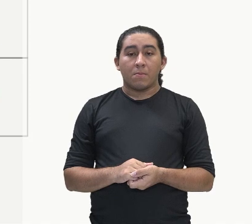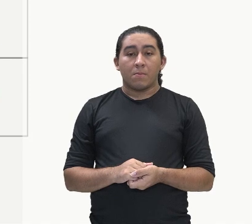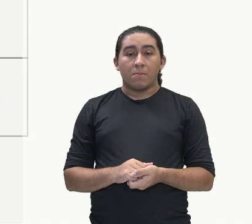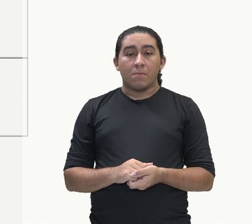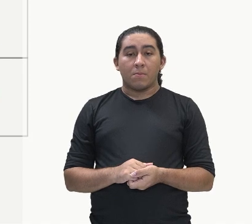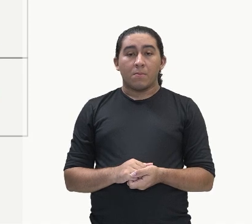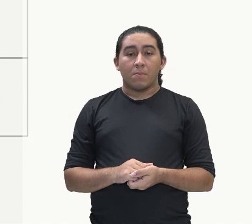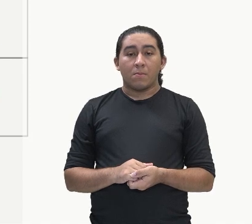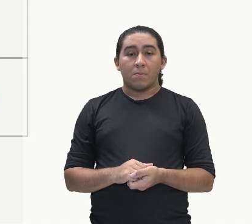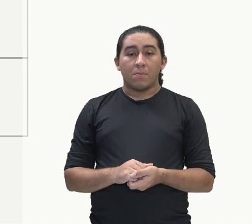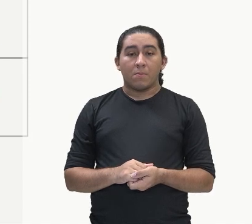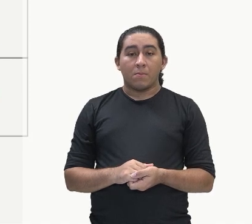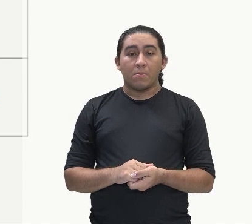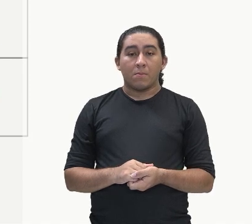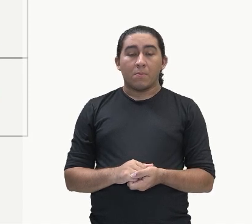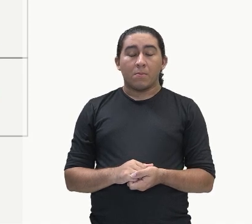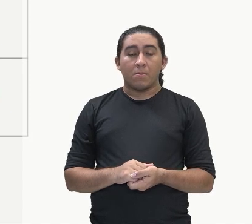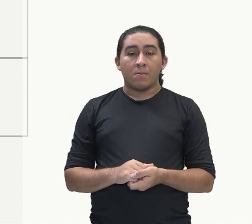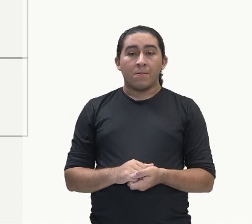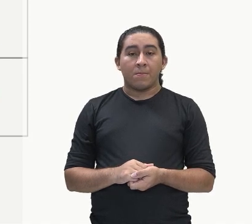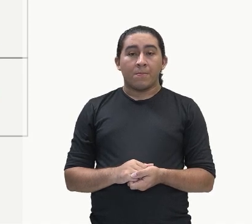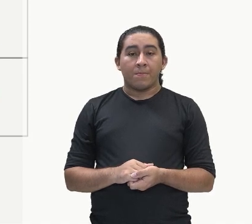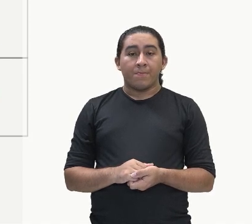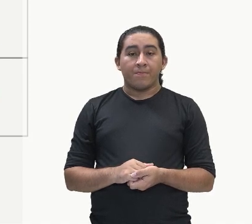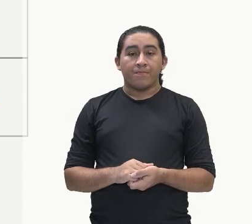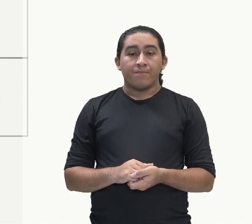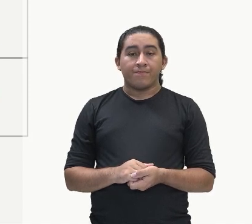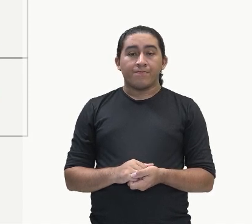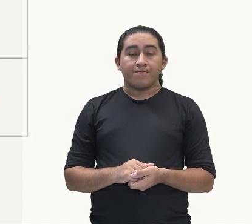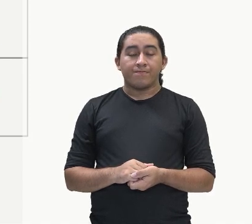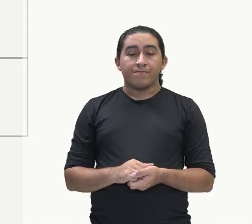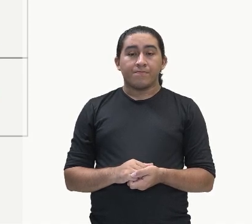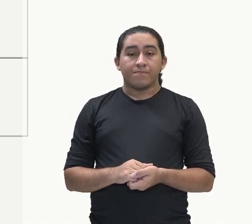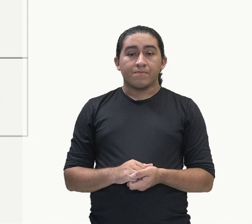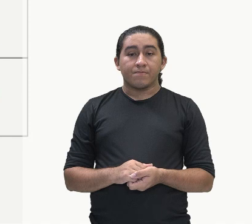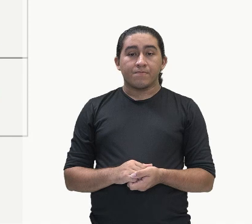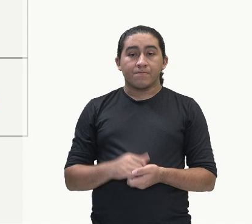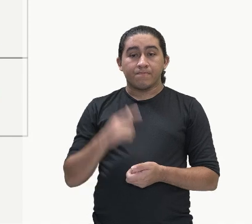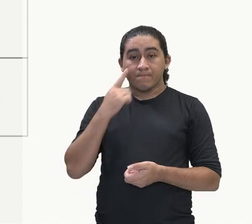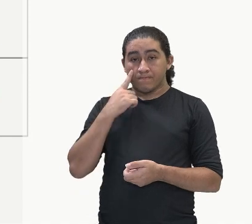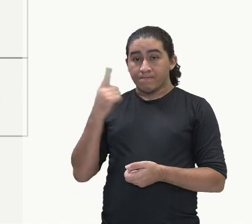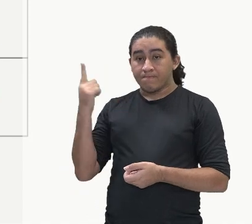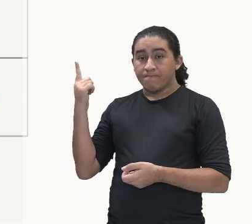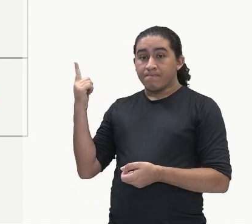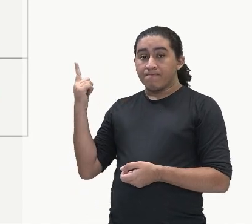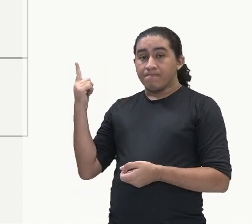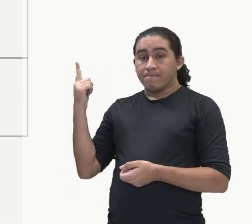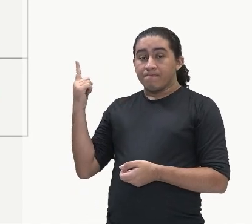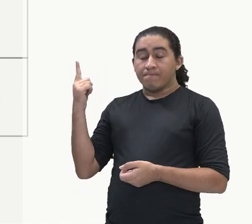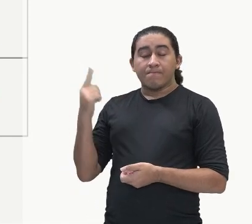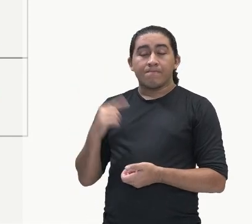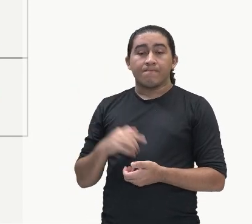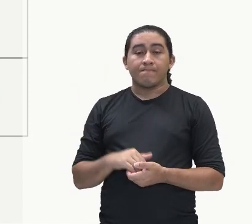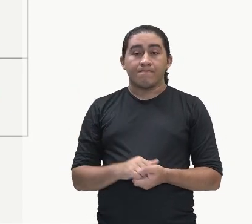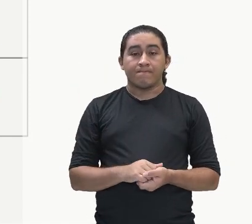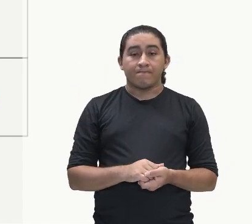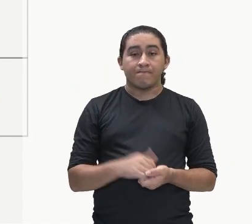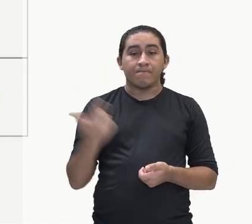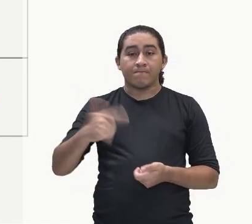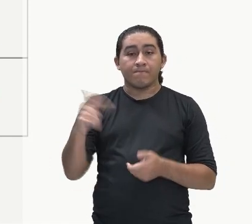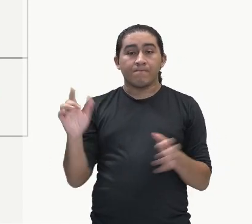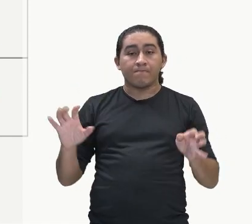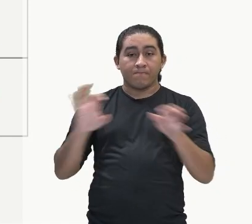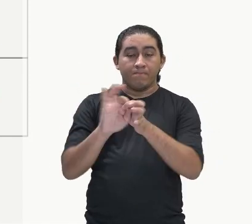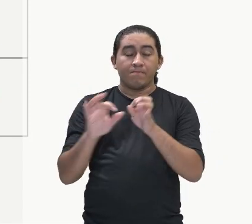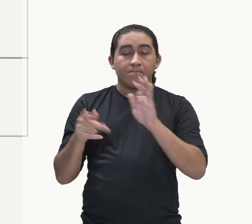justiçado, injustiçado. Abotoar, subterrâneo, aqui já o prefixo e o sufixo não vai ter